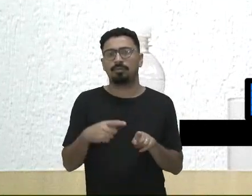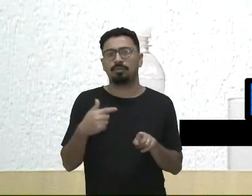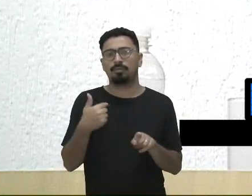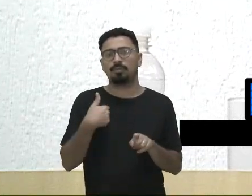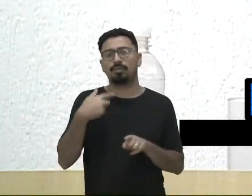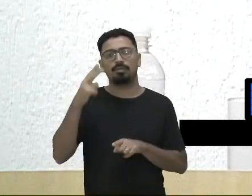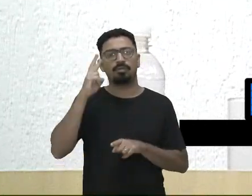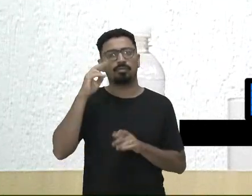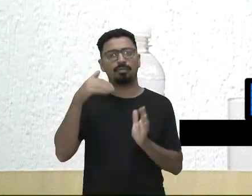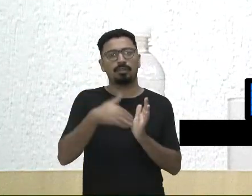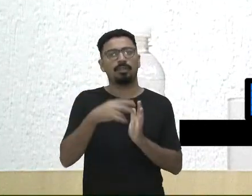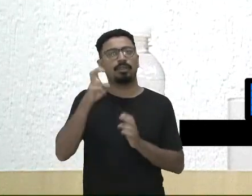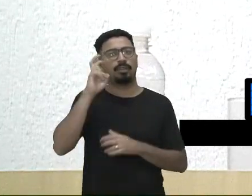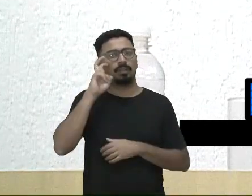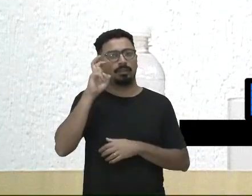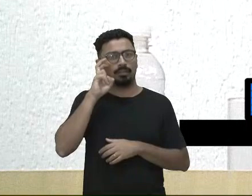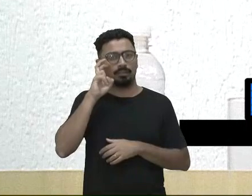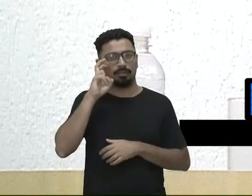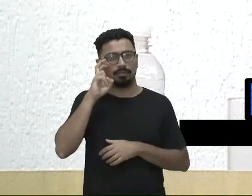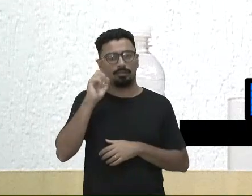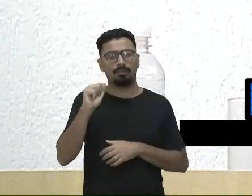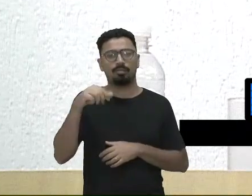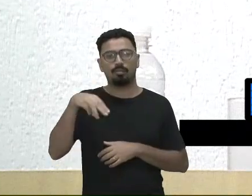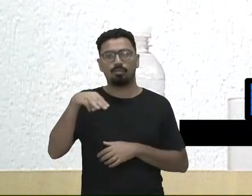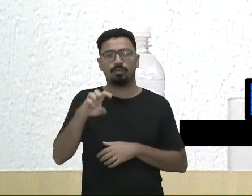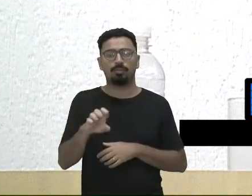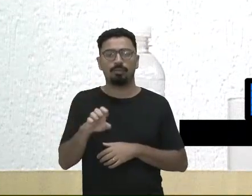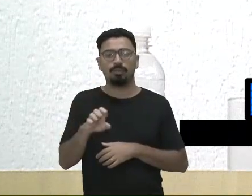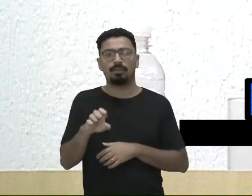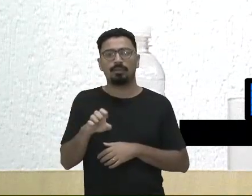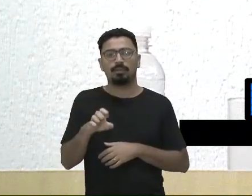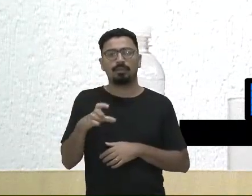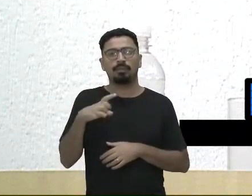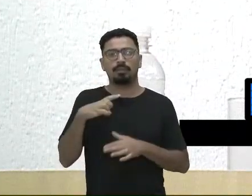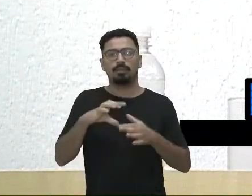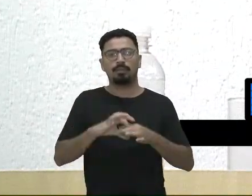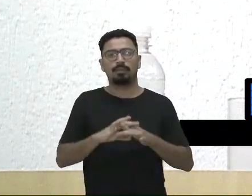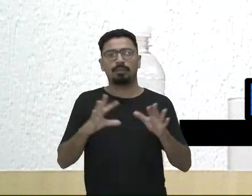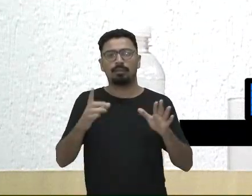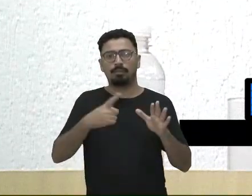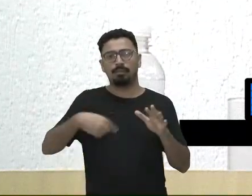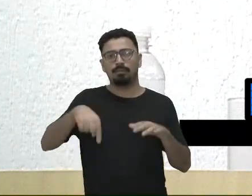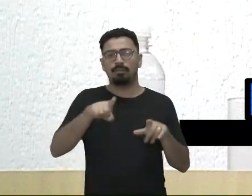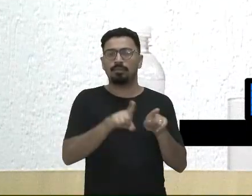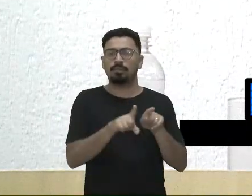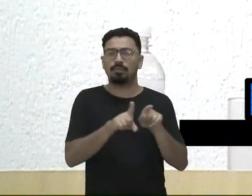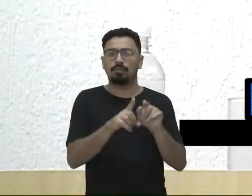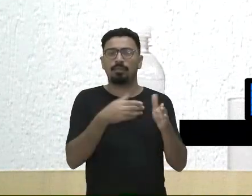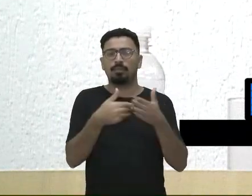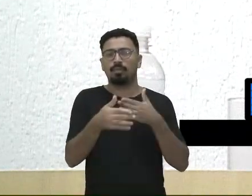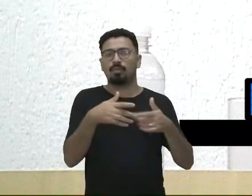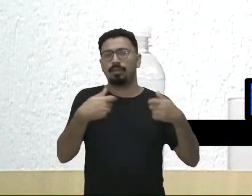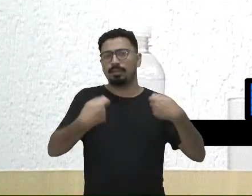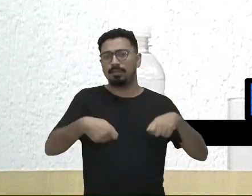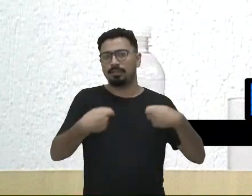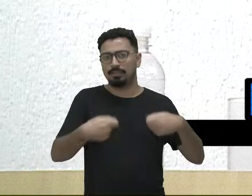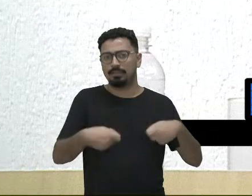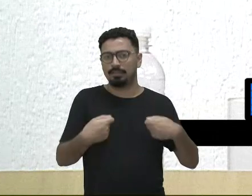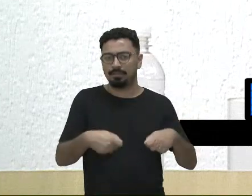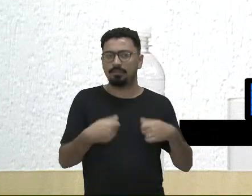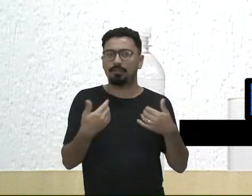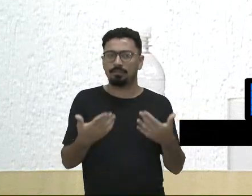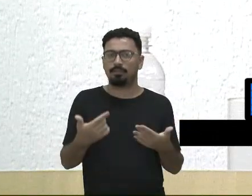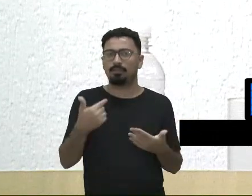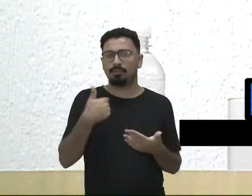segunda a quinta-feira no AMI. O AMI está de portas abertas para qualquer necessidade que se faça. E